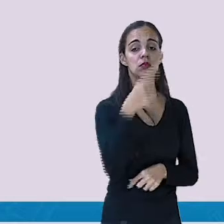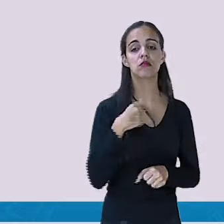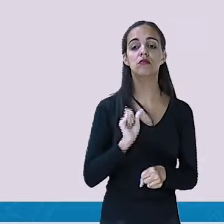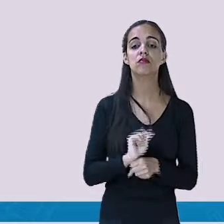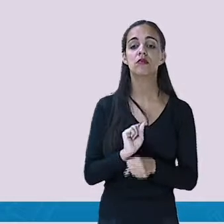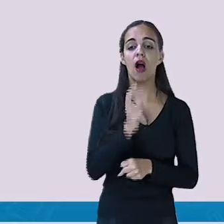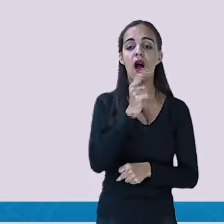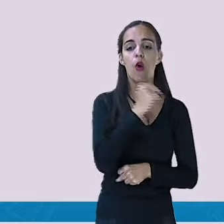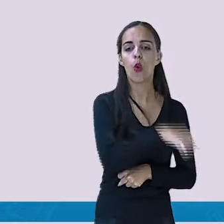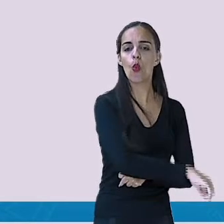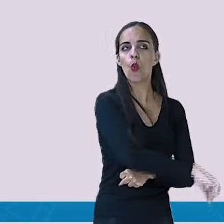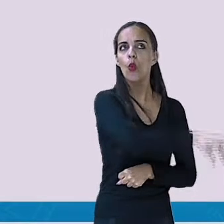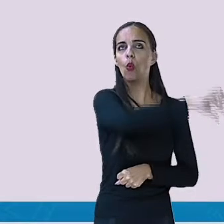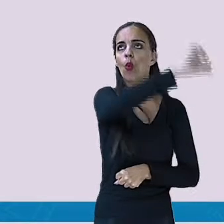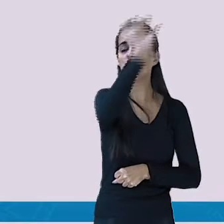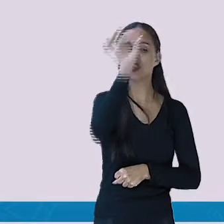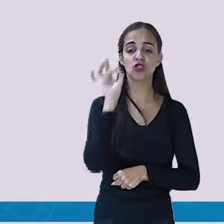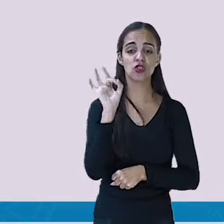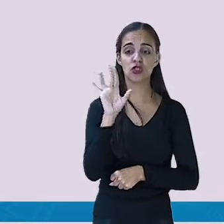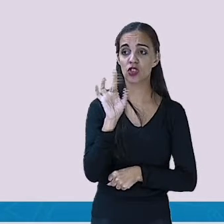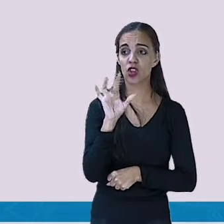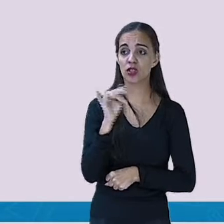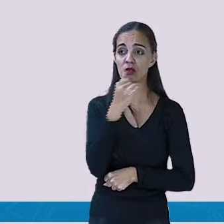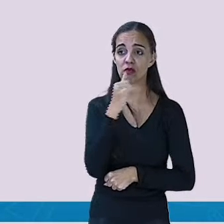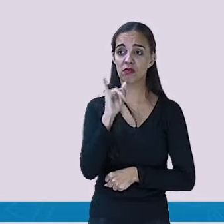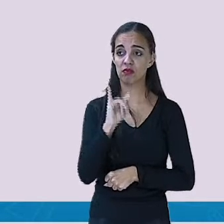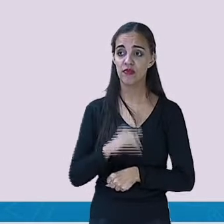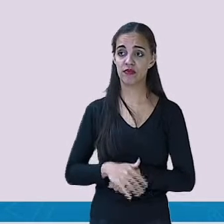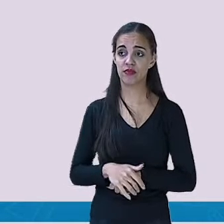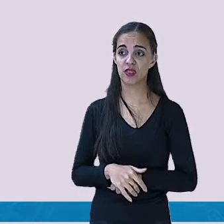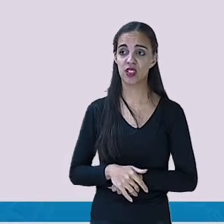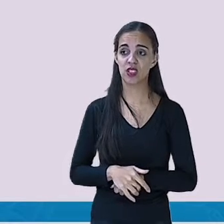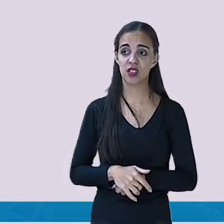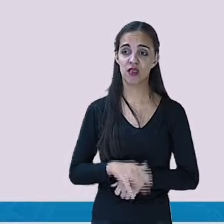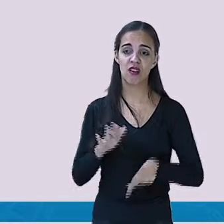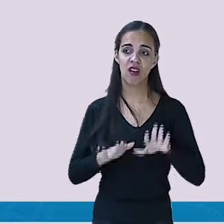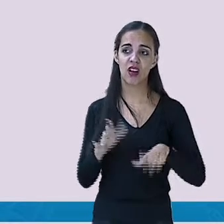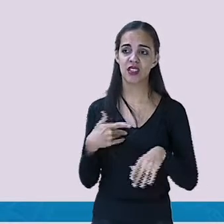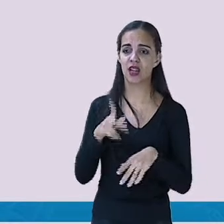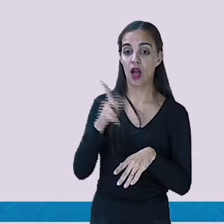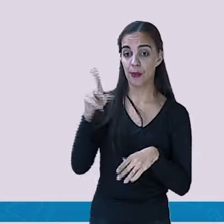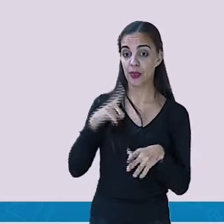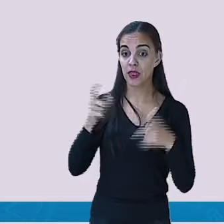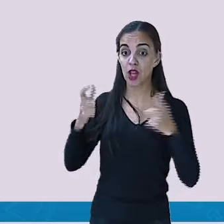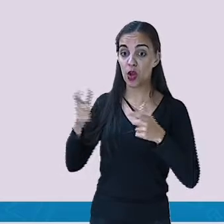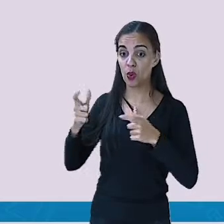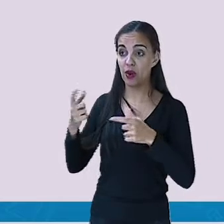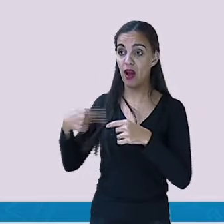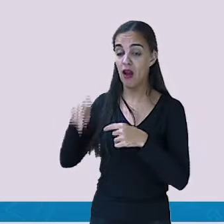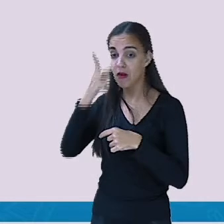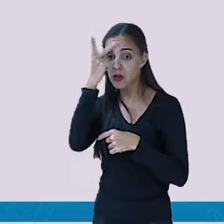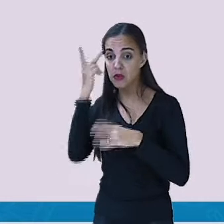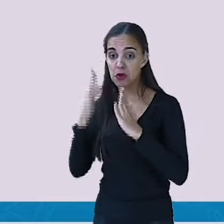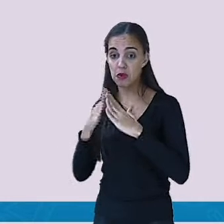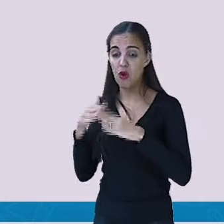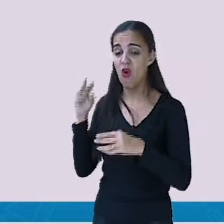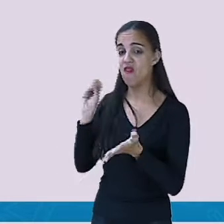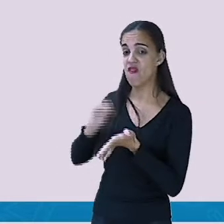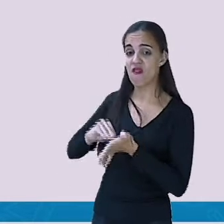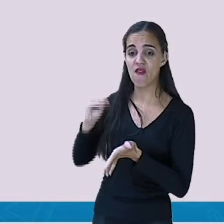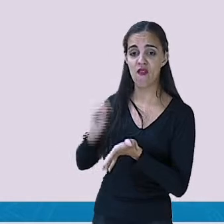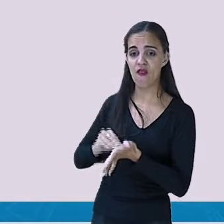quarteirão próximo onde você mora, ou talvez falta água 1, 2, 3 dias, mas você